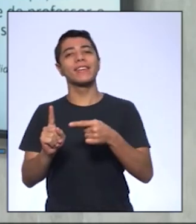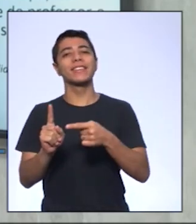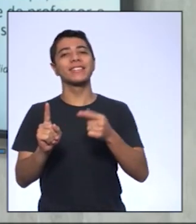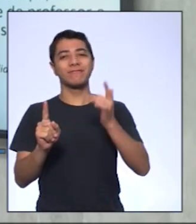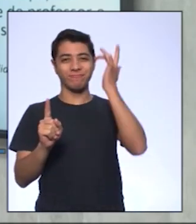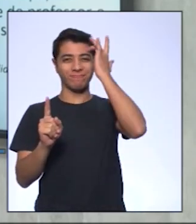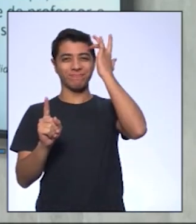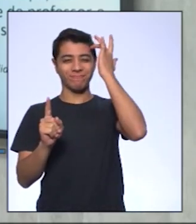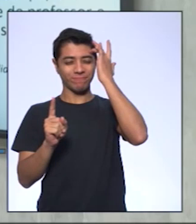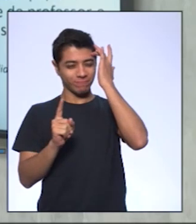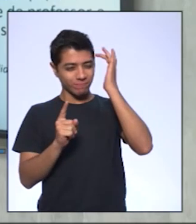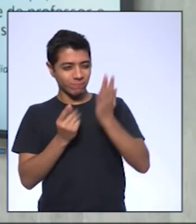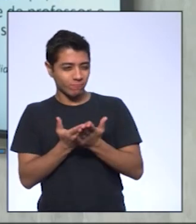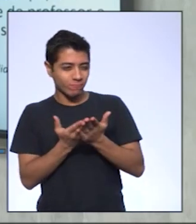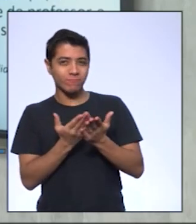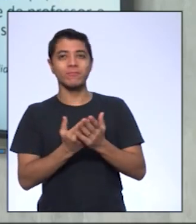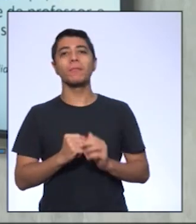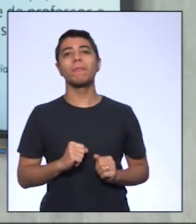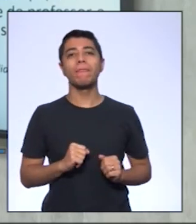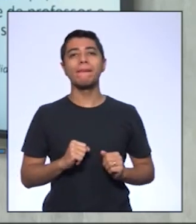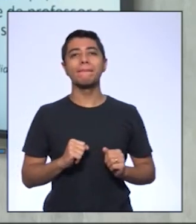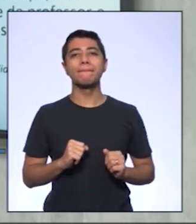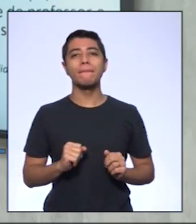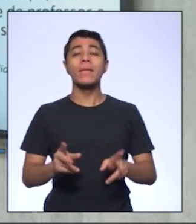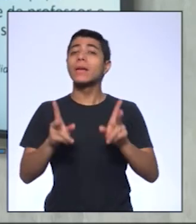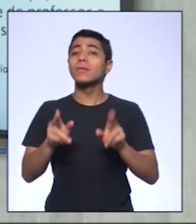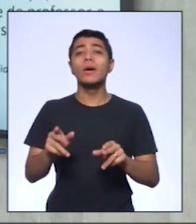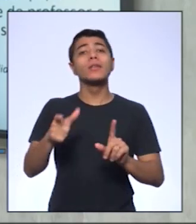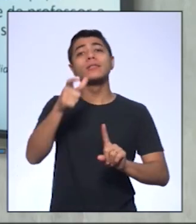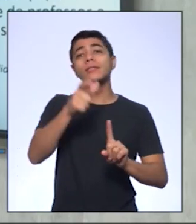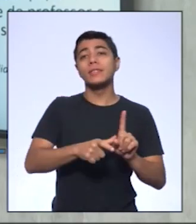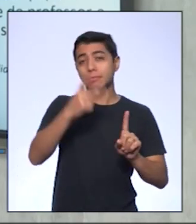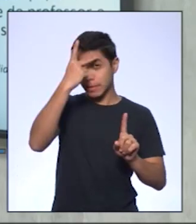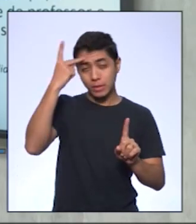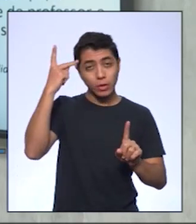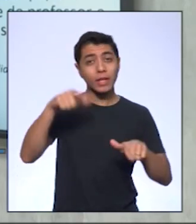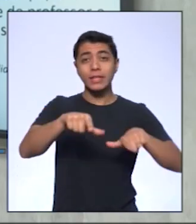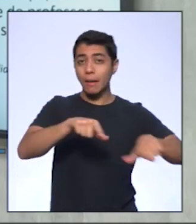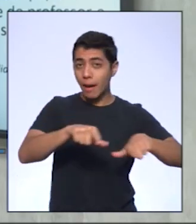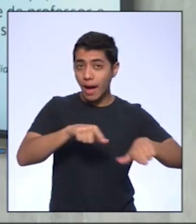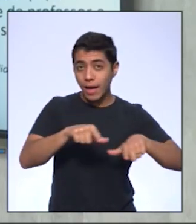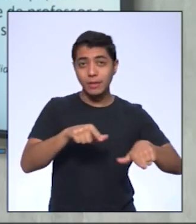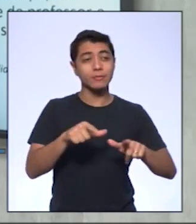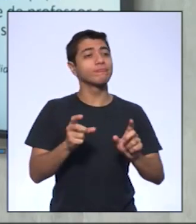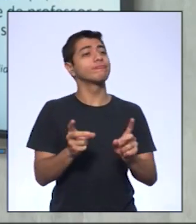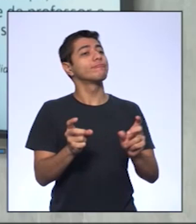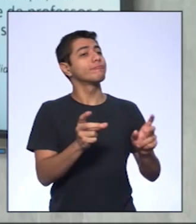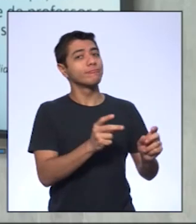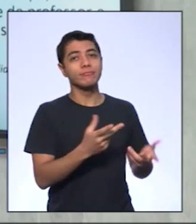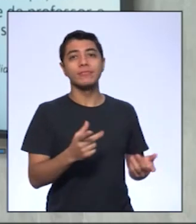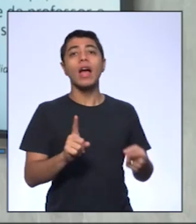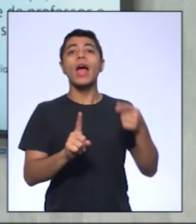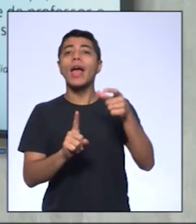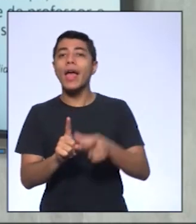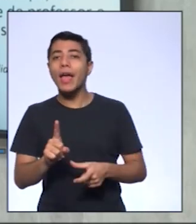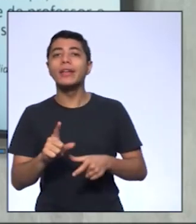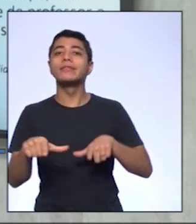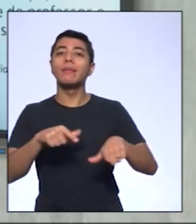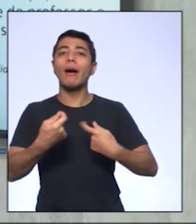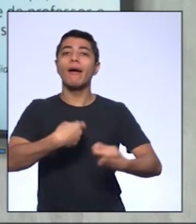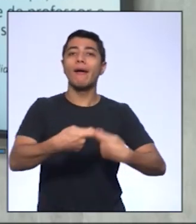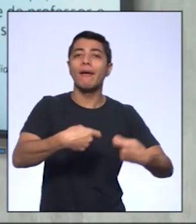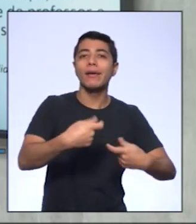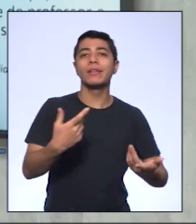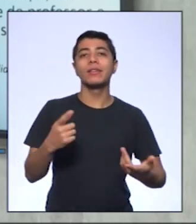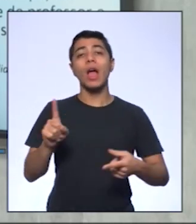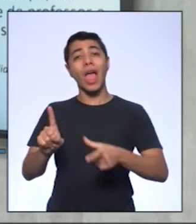para fazer um artesanato, igual o cara que trabalha comercializando. Existe uma divisão de trabalho, existe uma organização de trabalho. Olha pra mim, ser